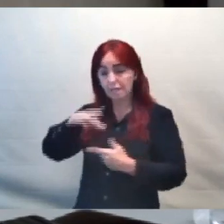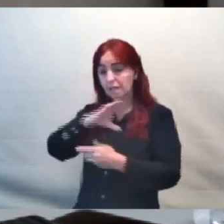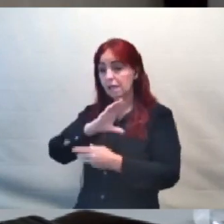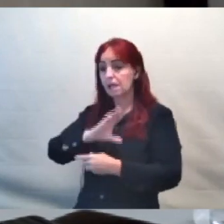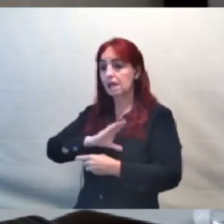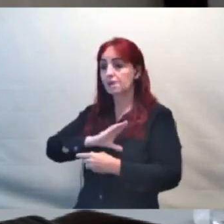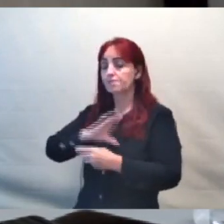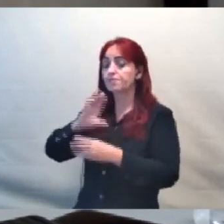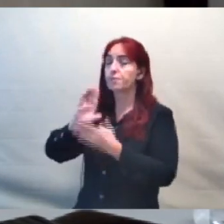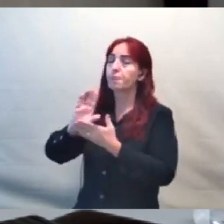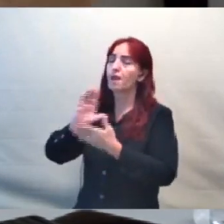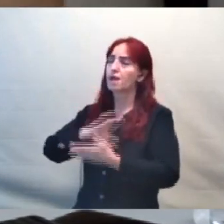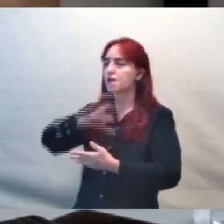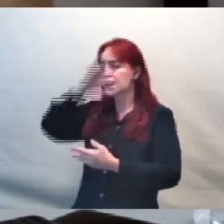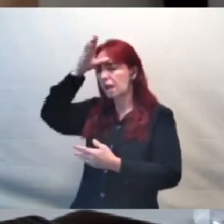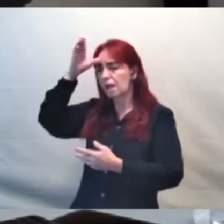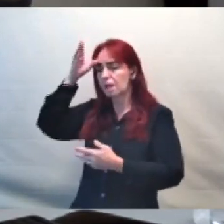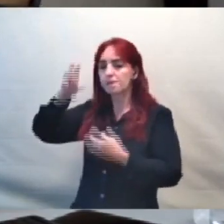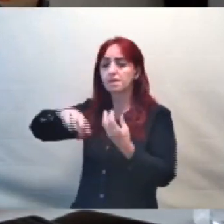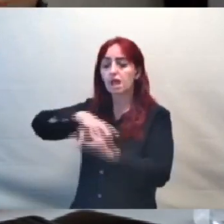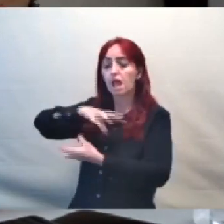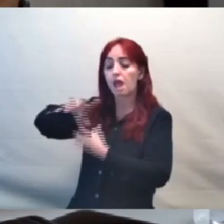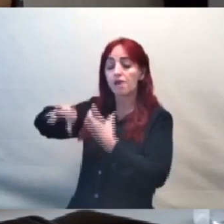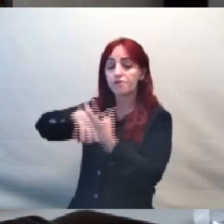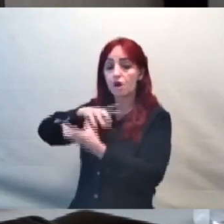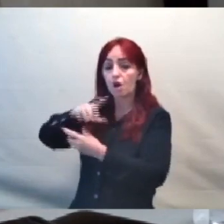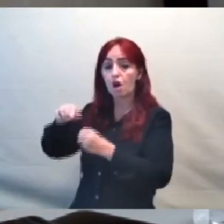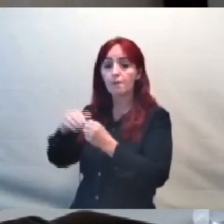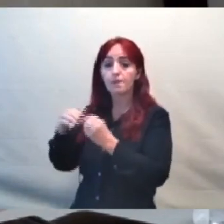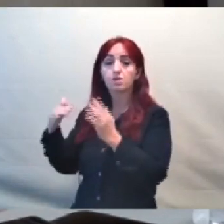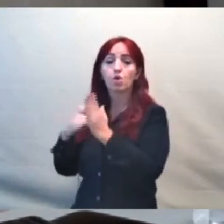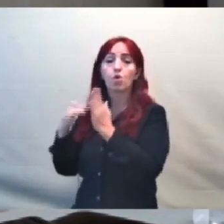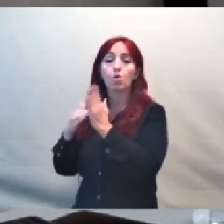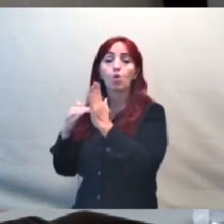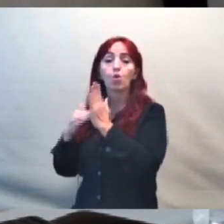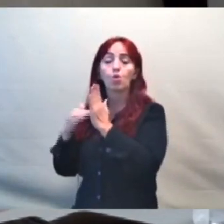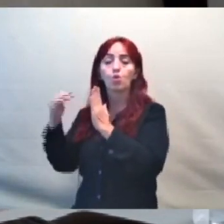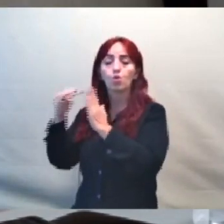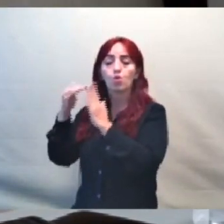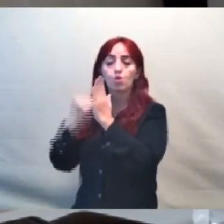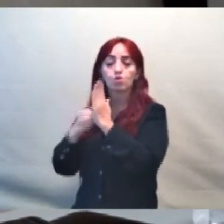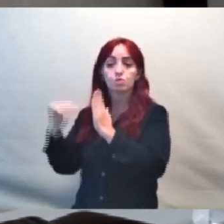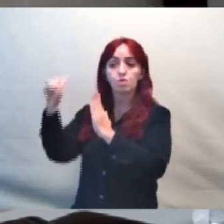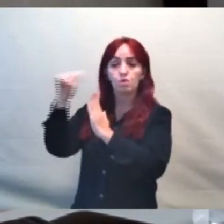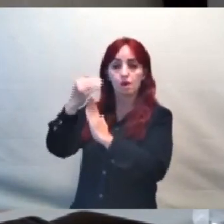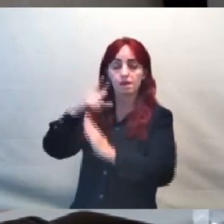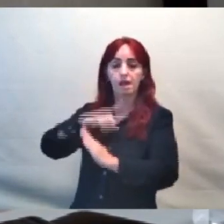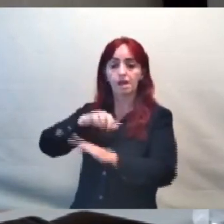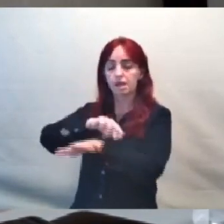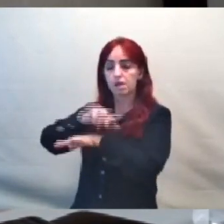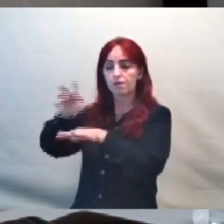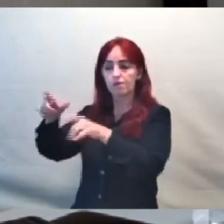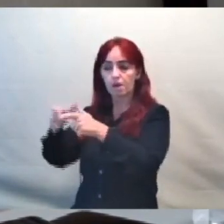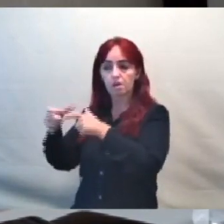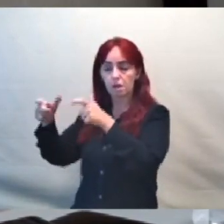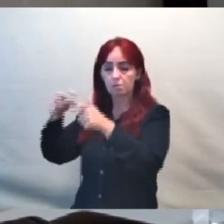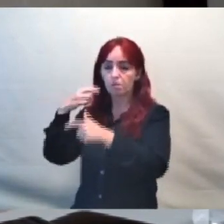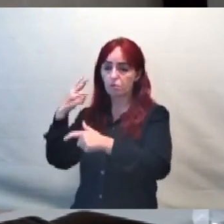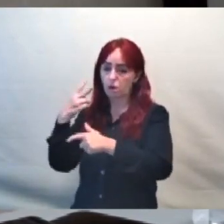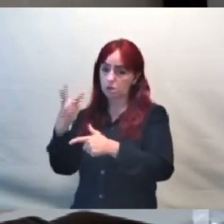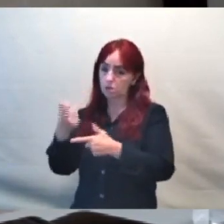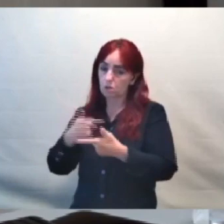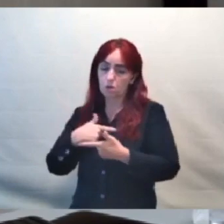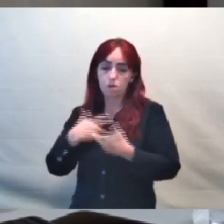prédio, todo o último andar, onde tínhamos vários gabinetes de vereadores, e eu não podia permitir que vários dos meus colegas passassem